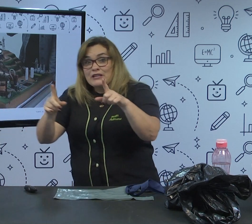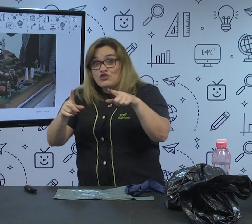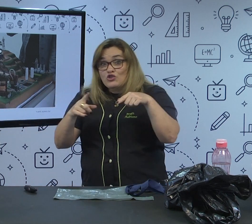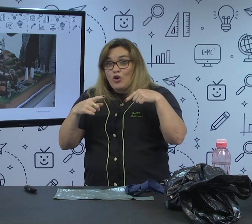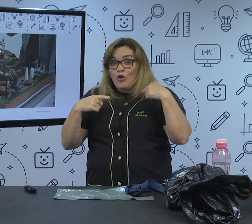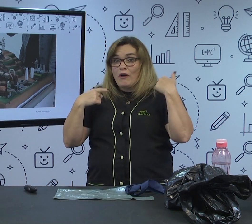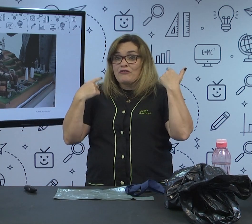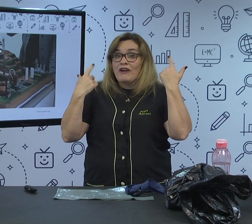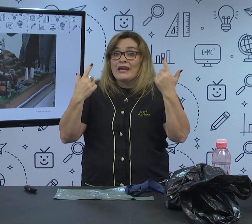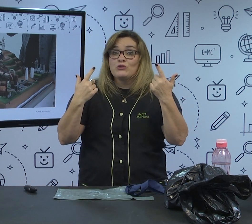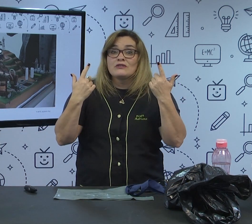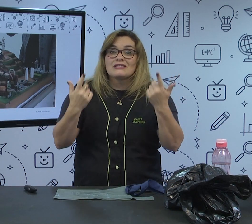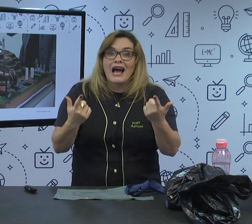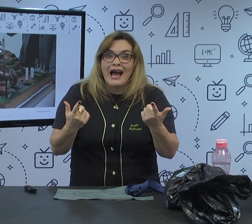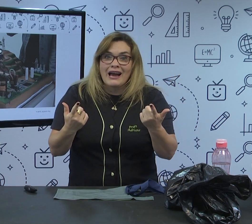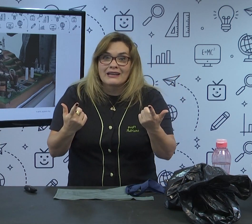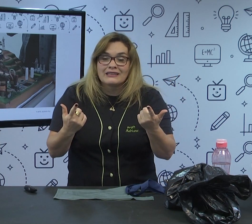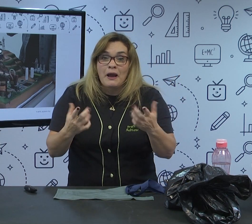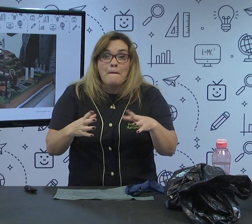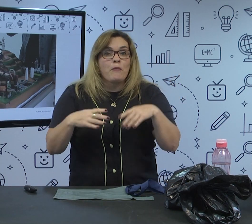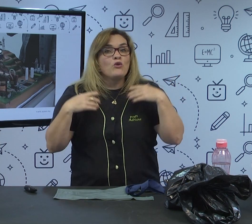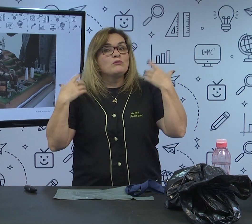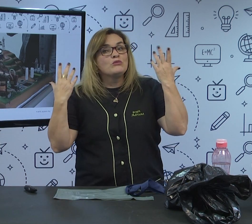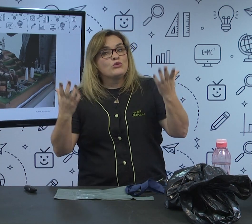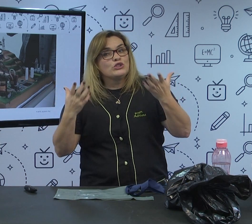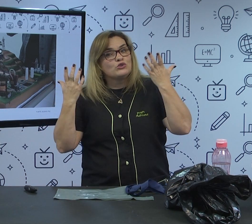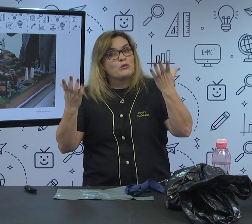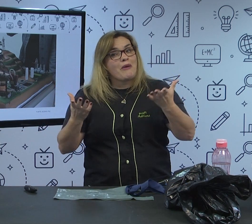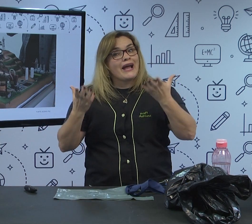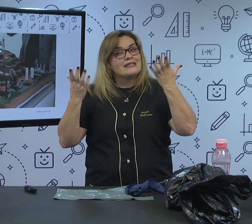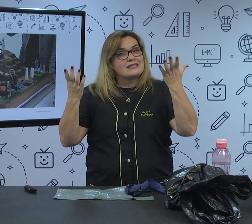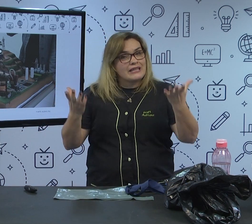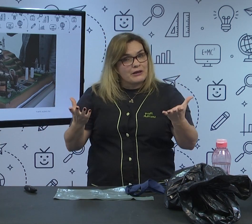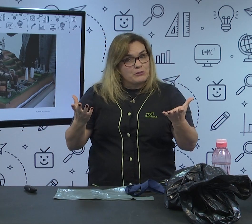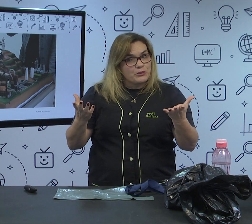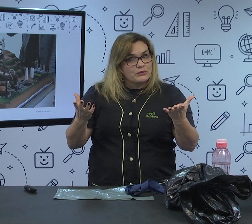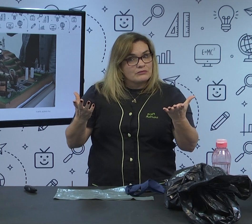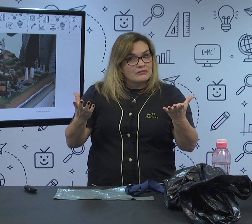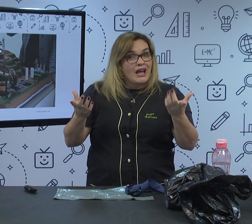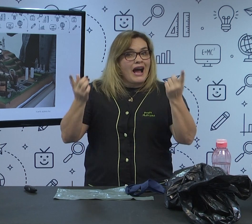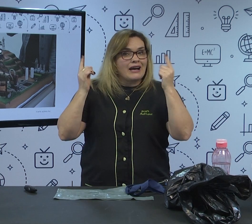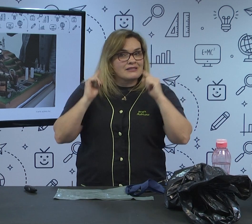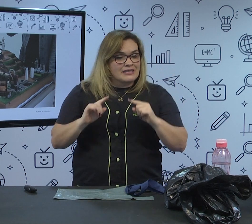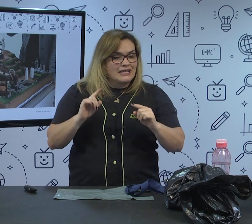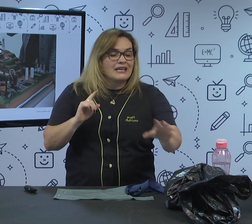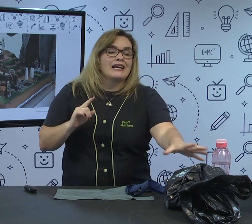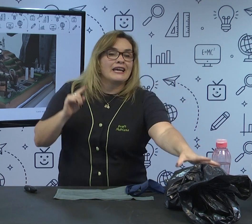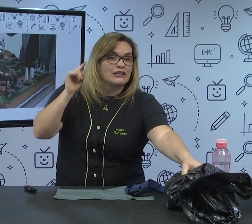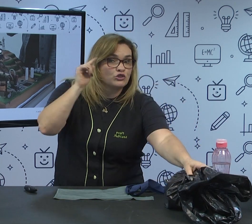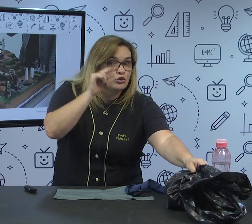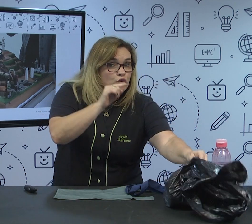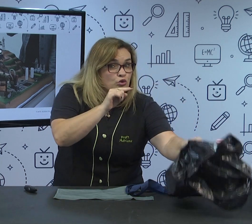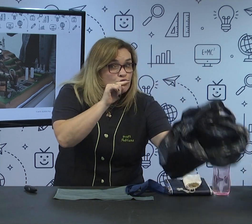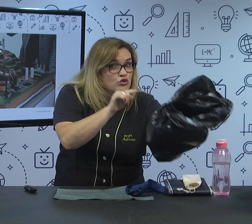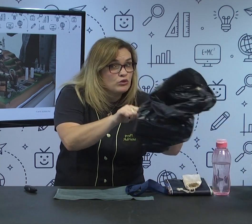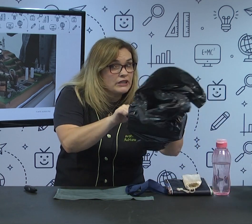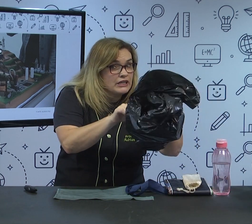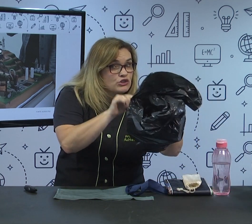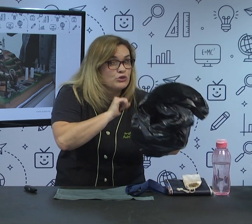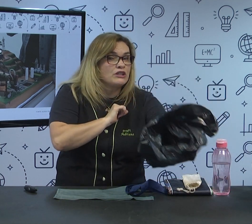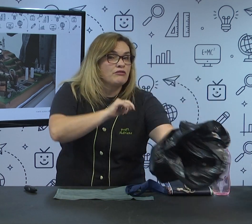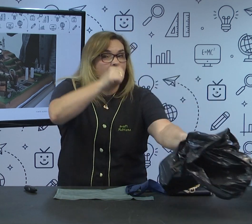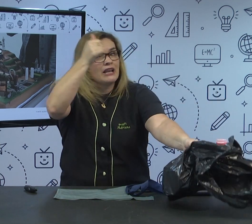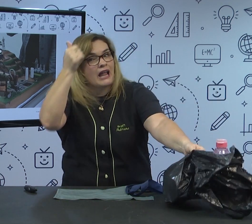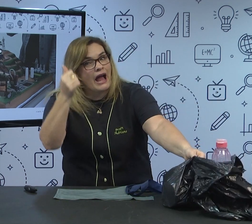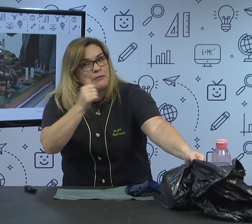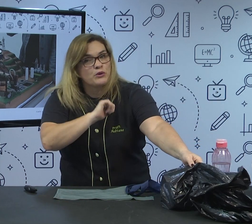uma pessoa vai usar por muito mais tempo. Assim, reduz o